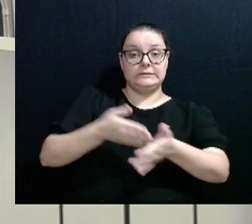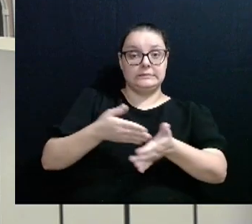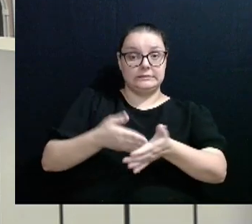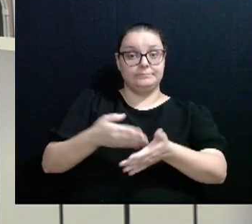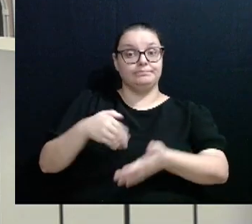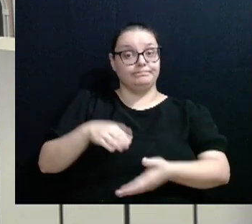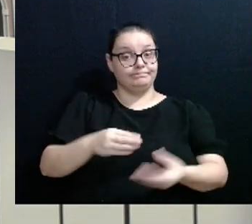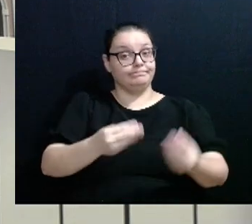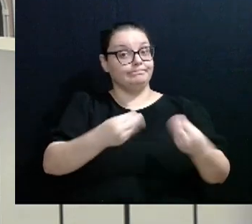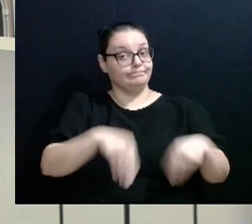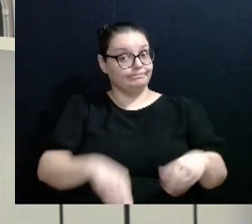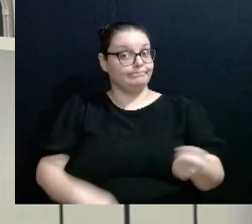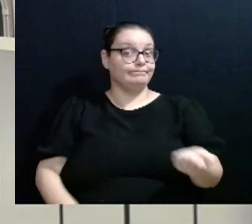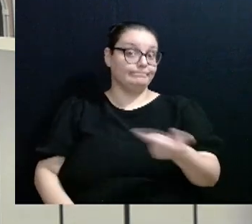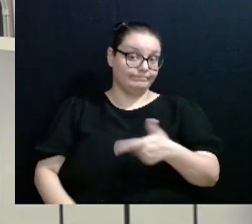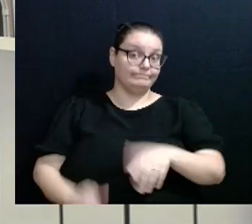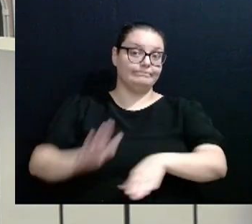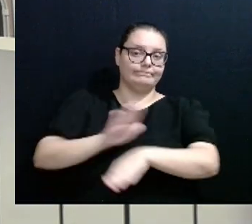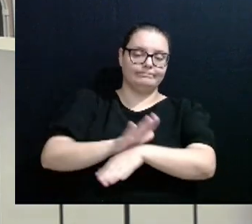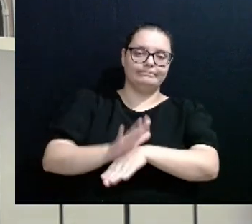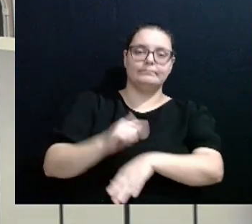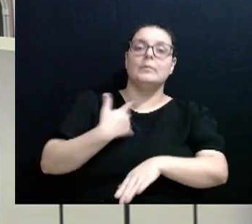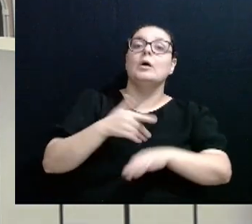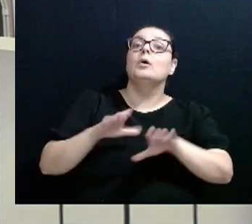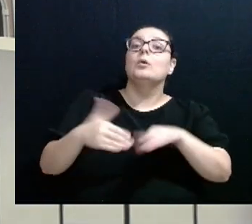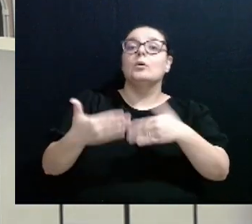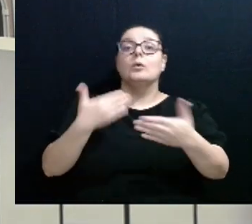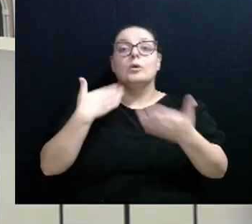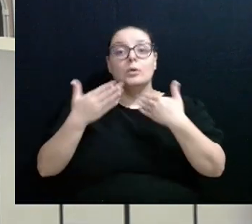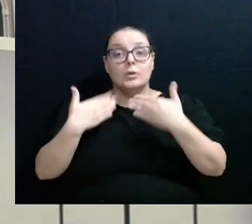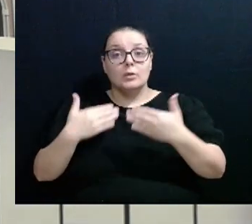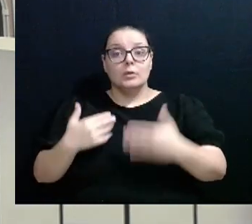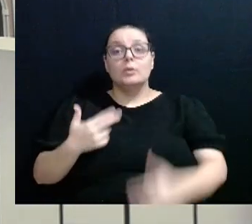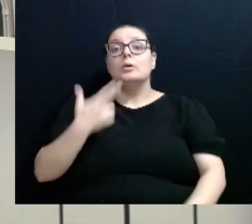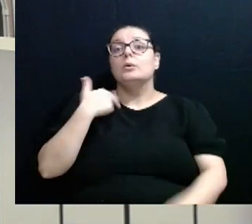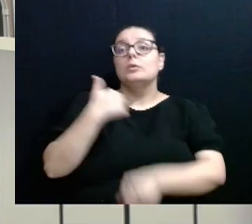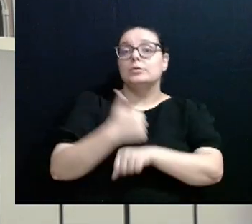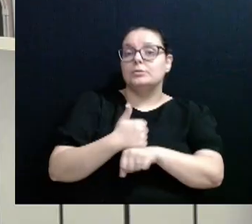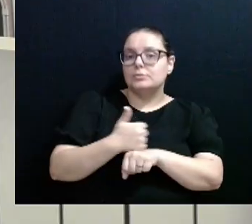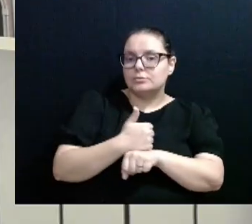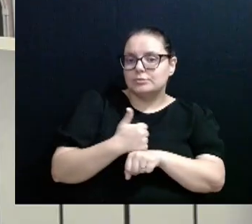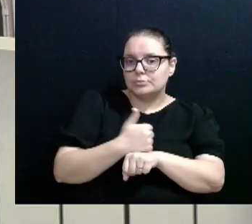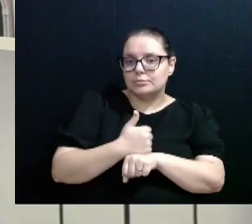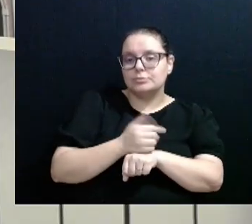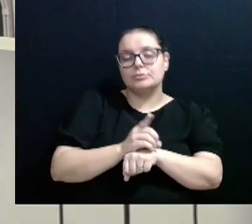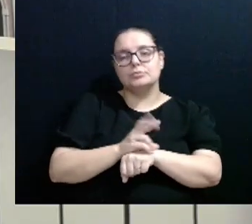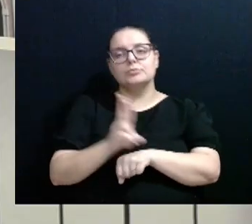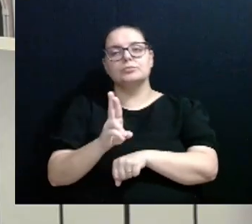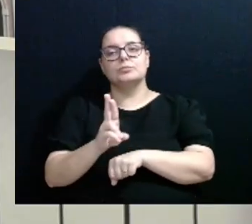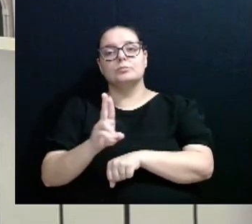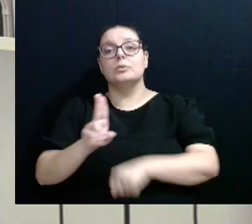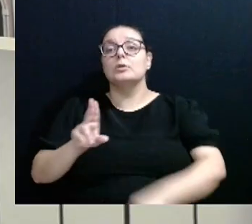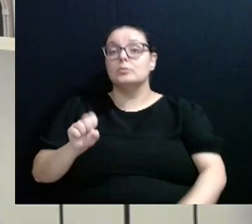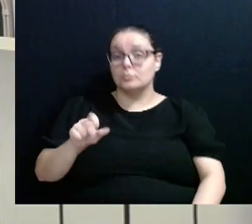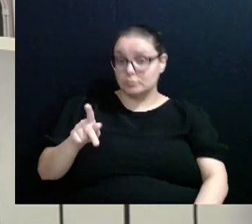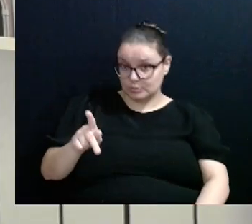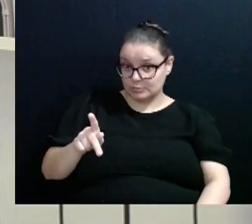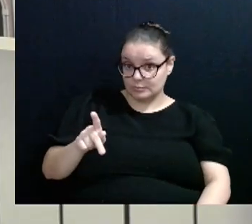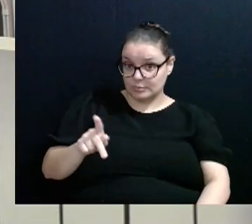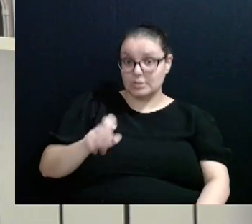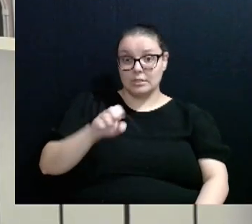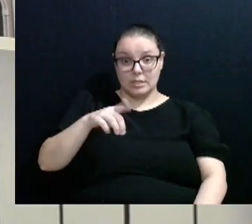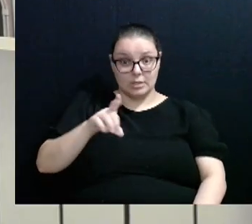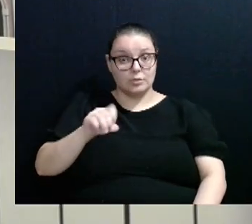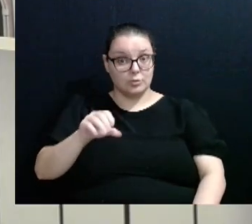que ajudam, a nossa equipe conversou com uma nutricionista e doutora pela USP em endocrinologia